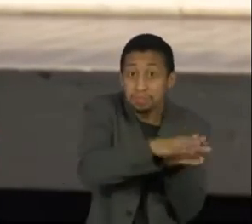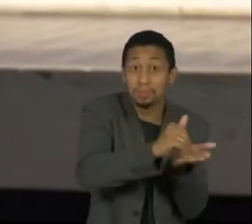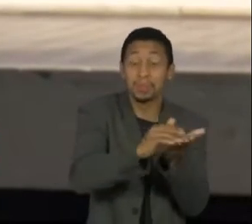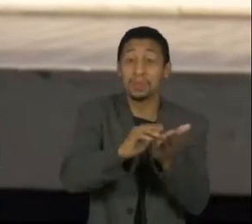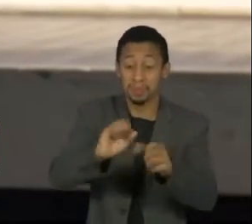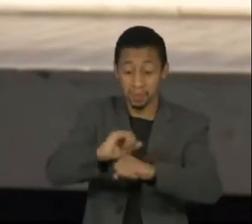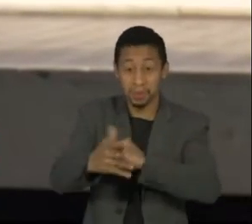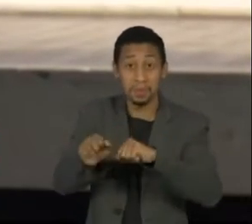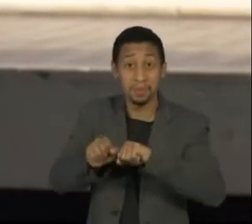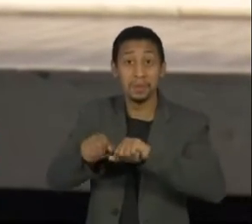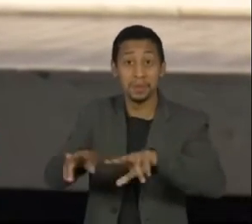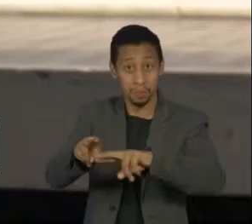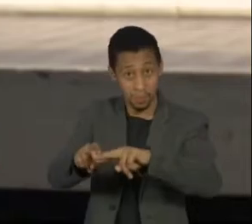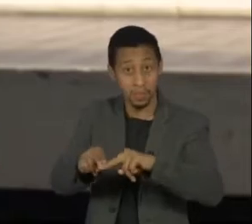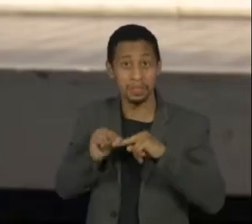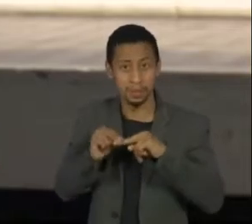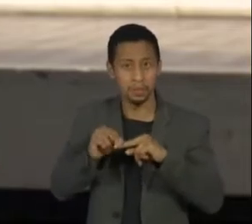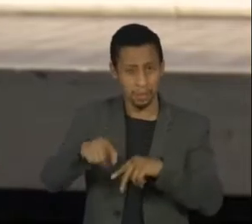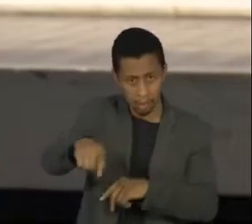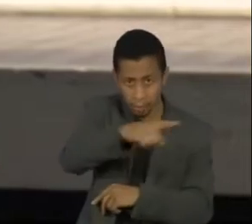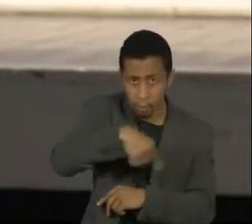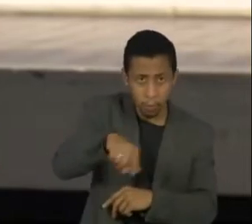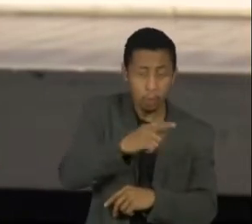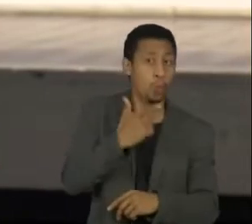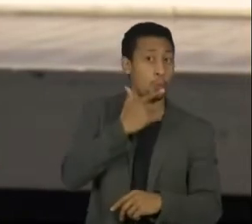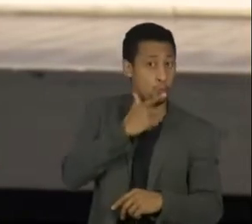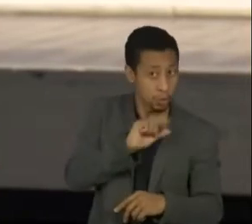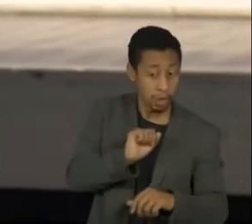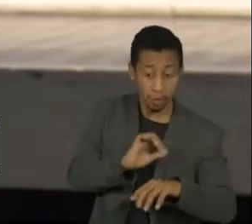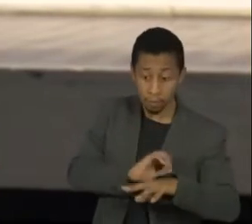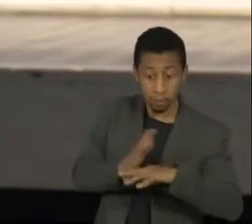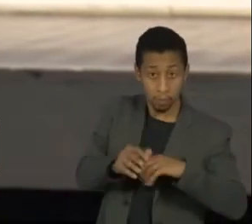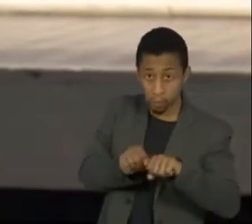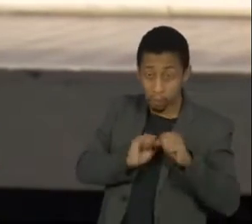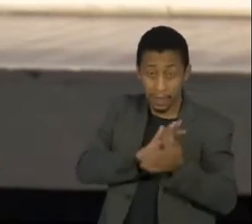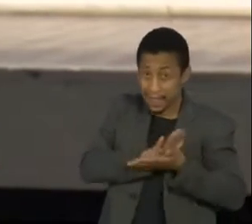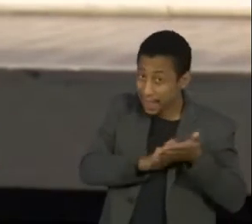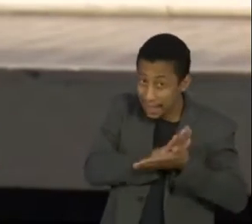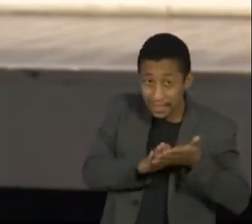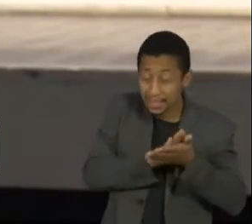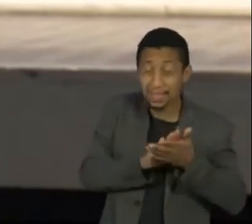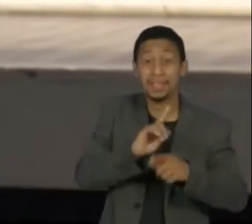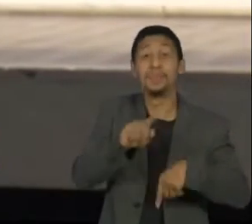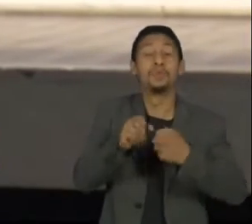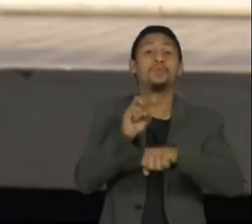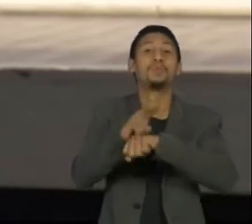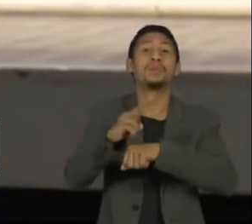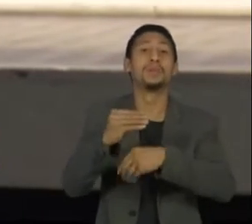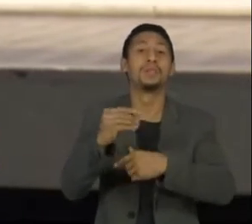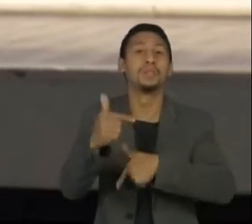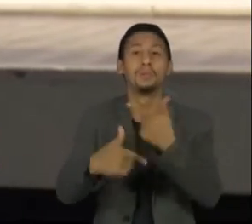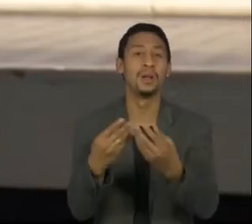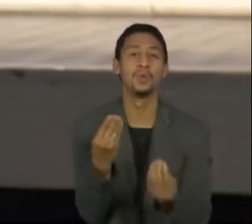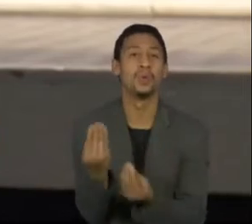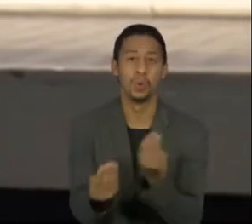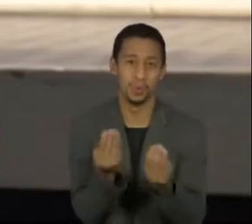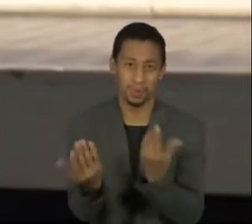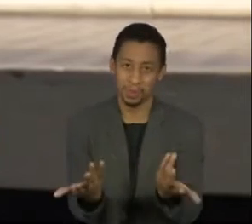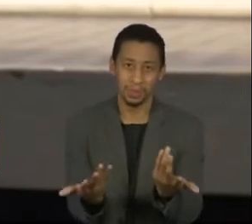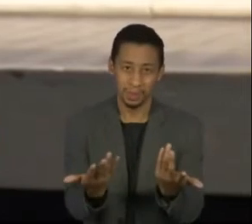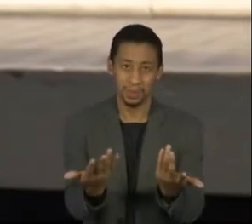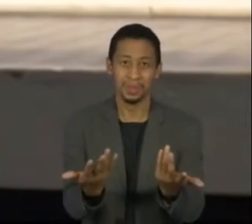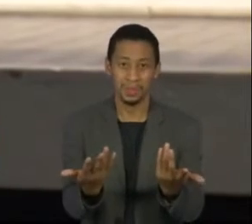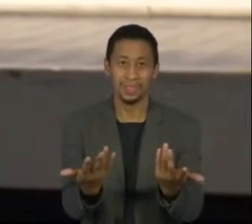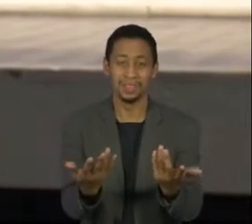se conseguir escapar do vírus, vai ficar largado e sem possibilidades de incluir no mercado de trabalho e sem